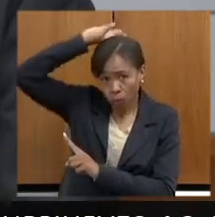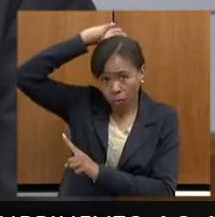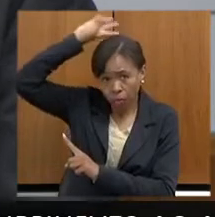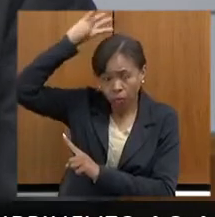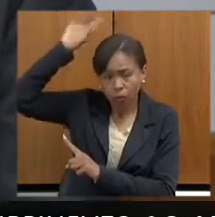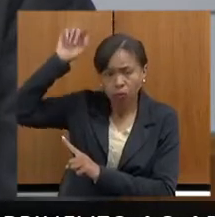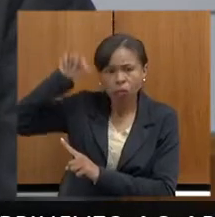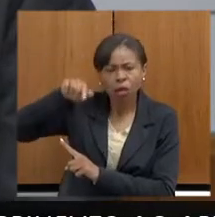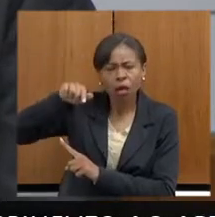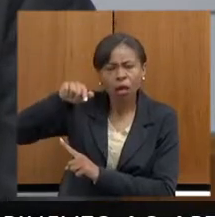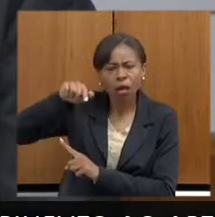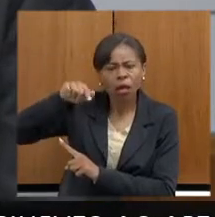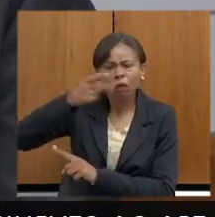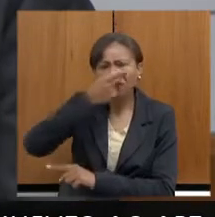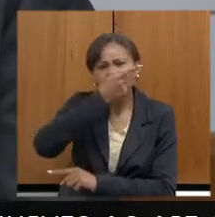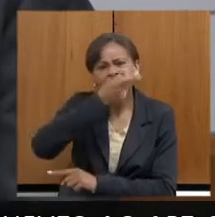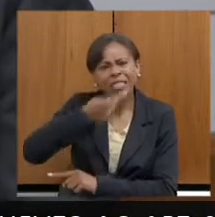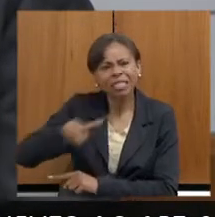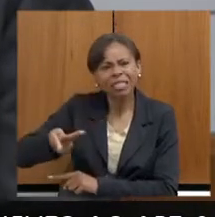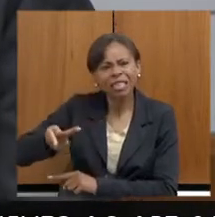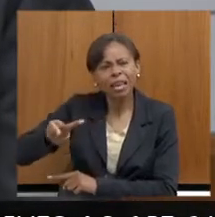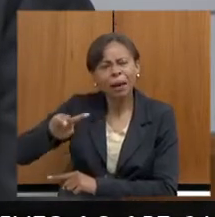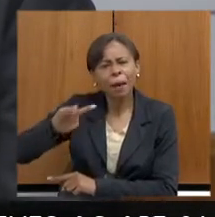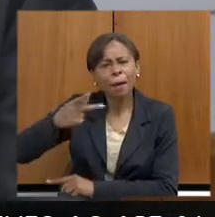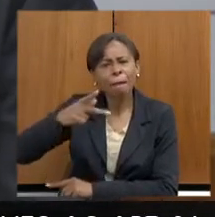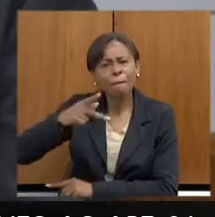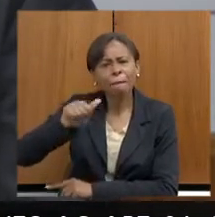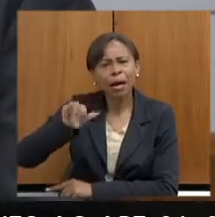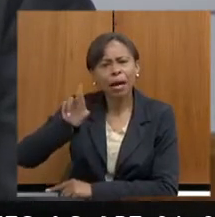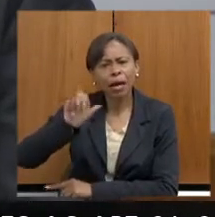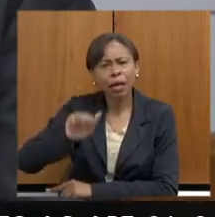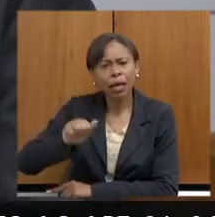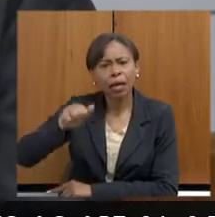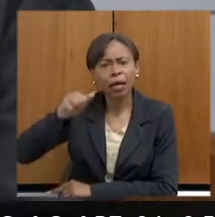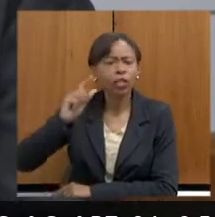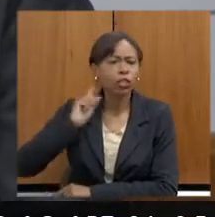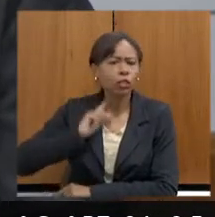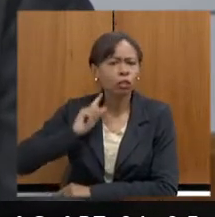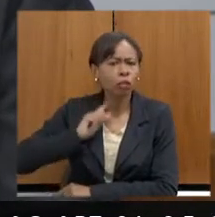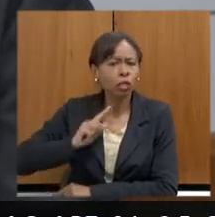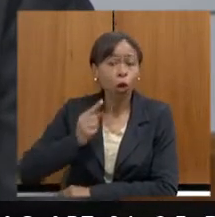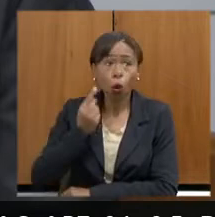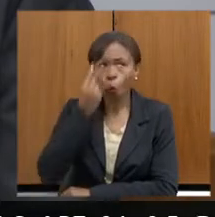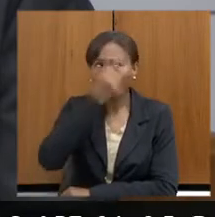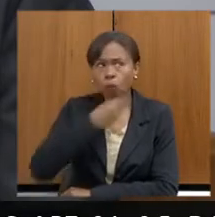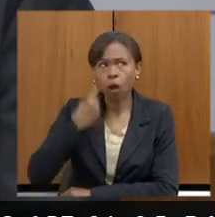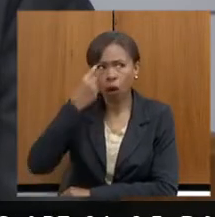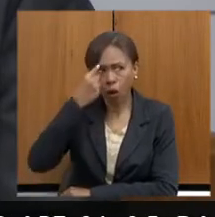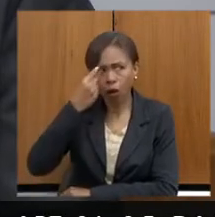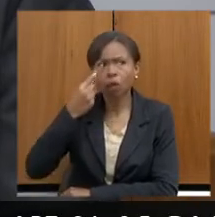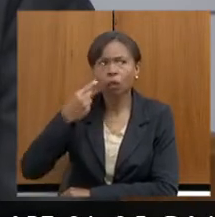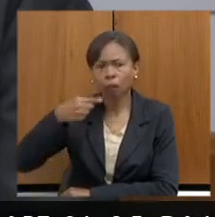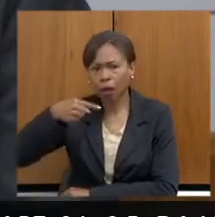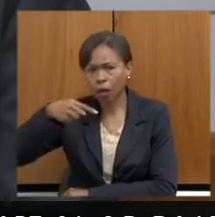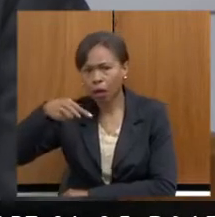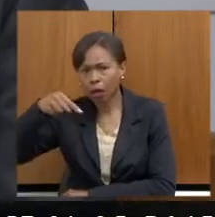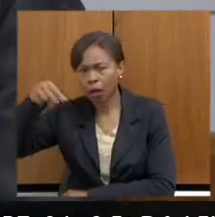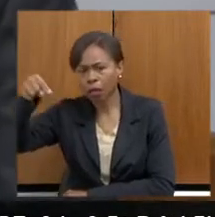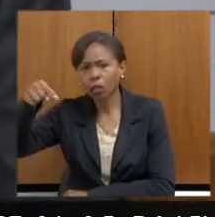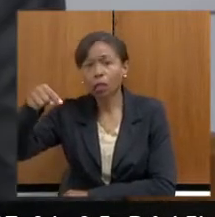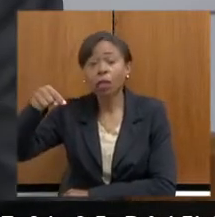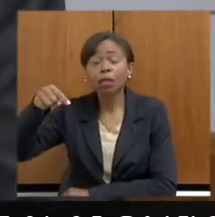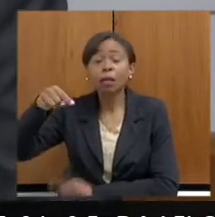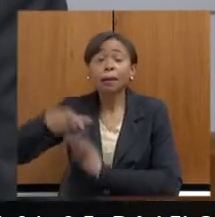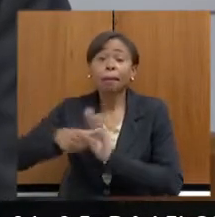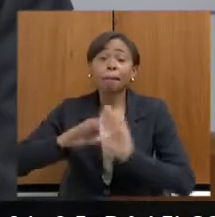uma visita a Pará de Minas que é menos tem cerca de uma hora de viagem daqui foi pedido um dia anterior para poder